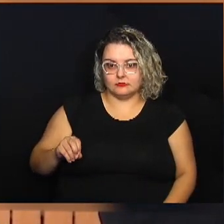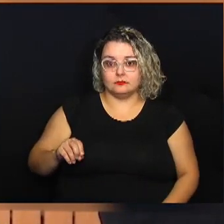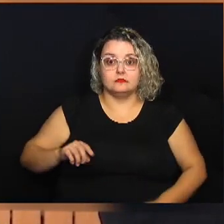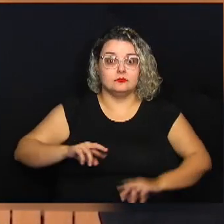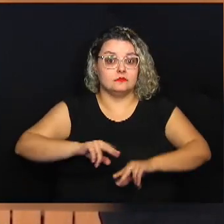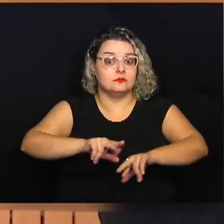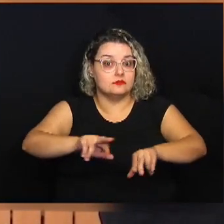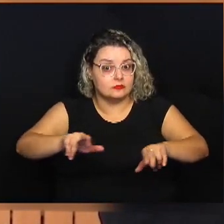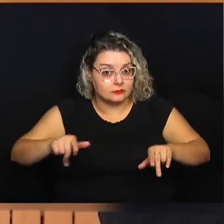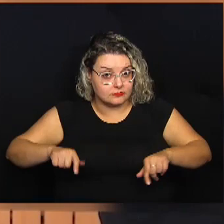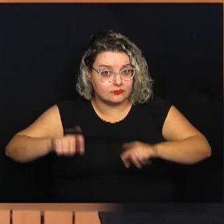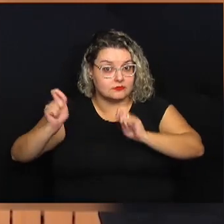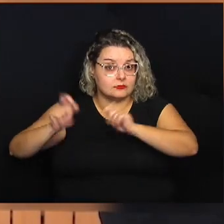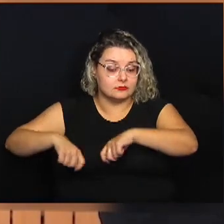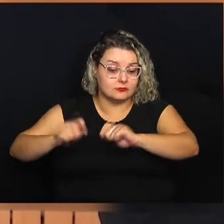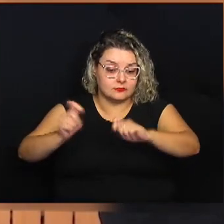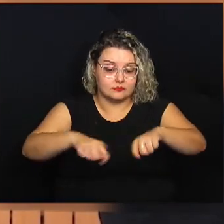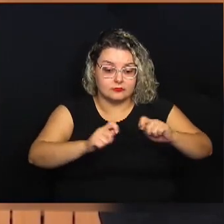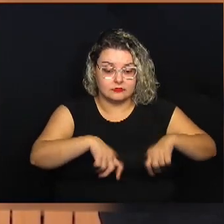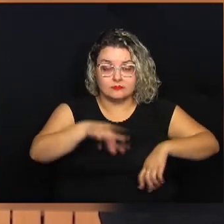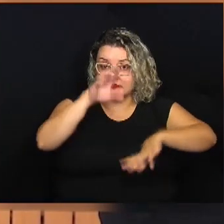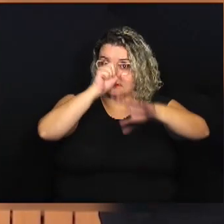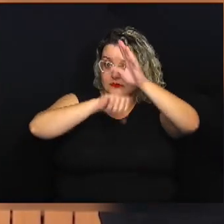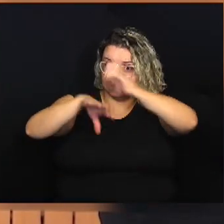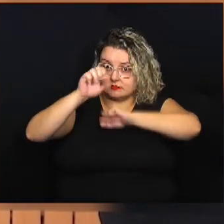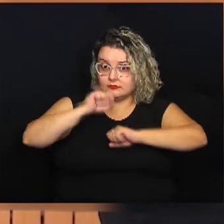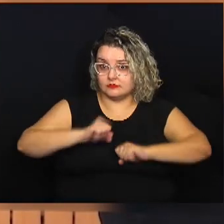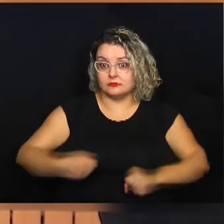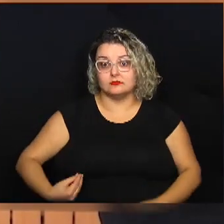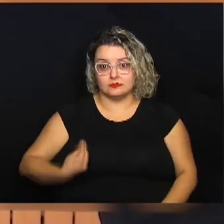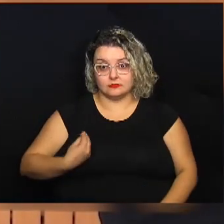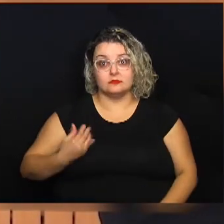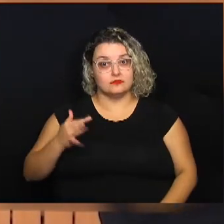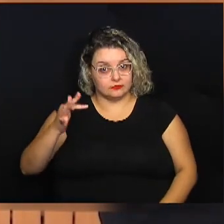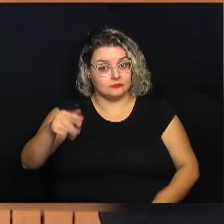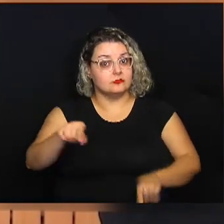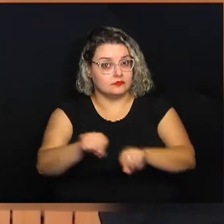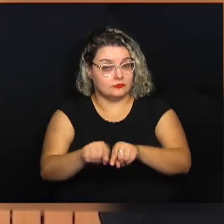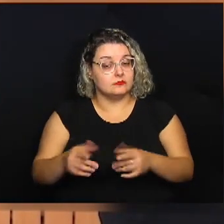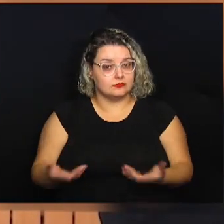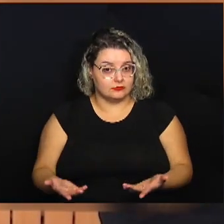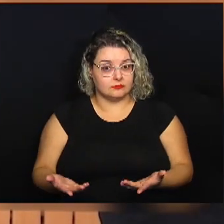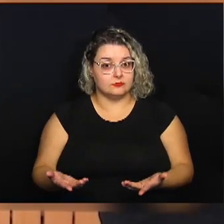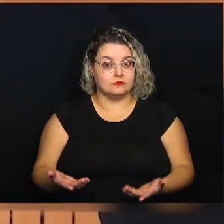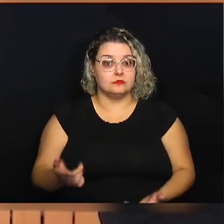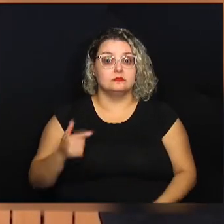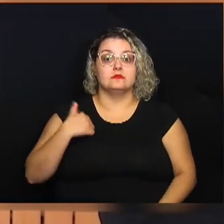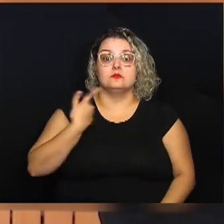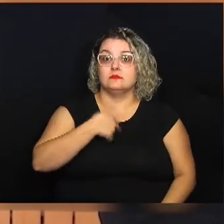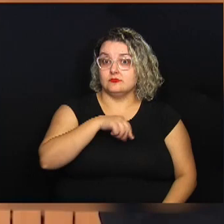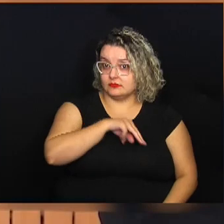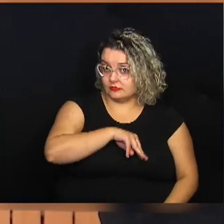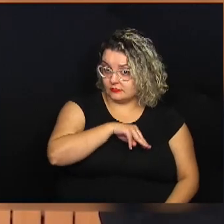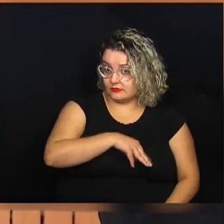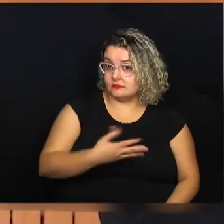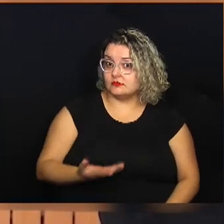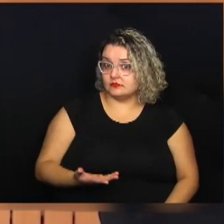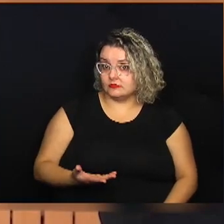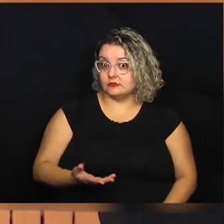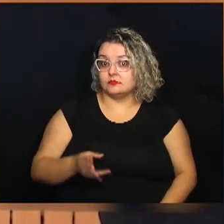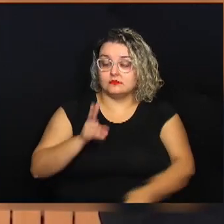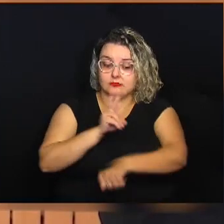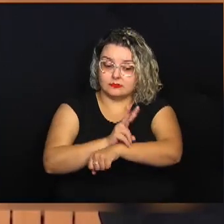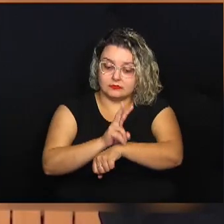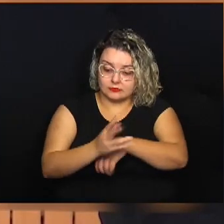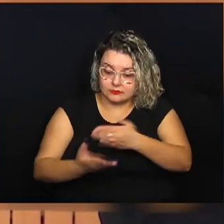de possibilidades de aprendizado para o presente e para o futuro. E a nossa tarefa é cuidar